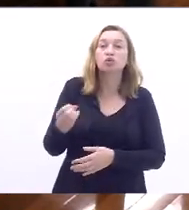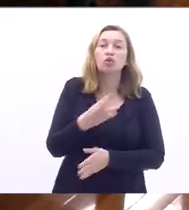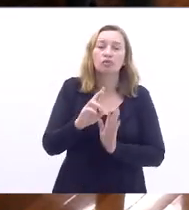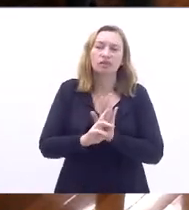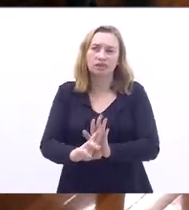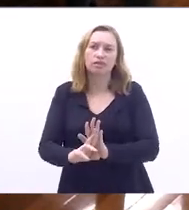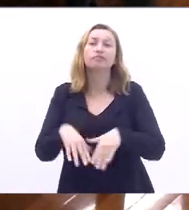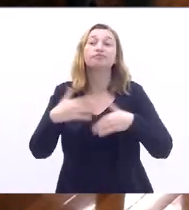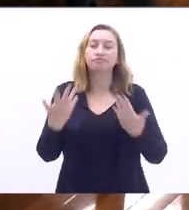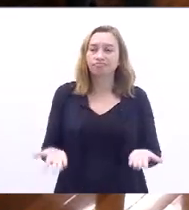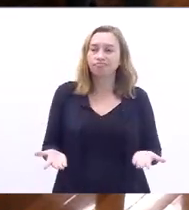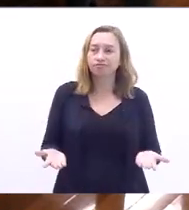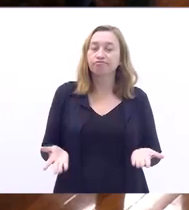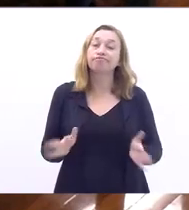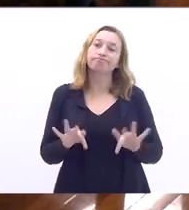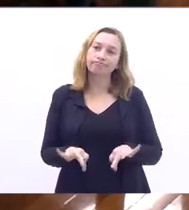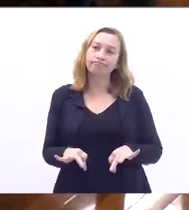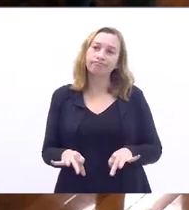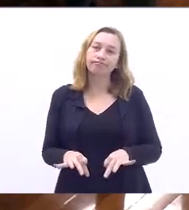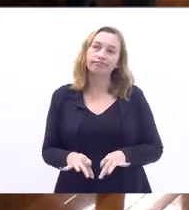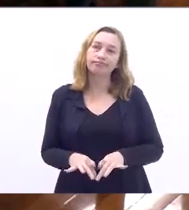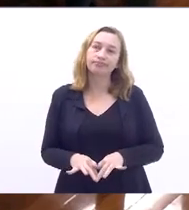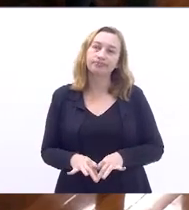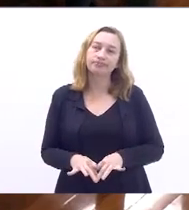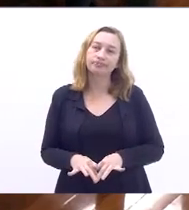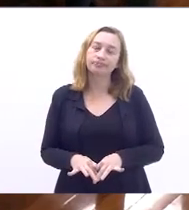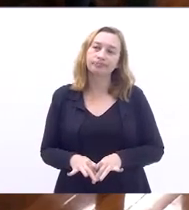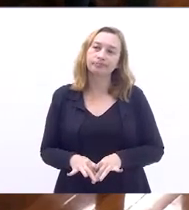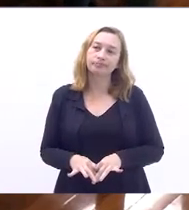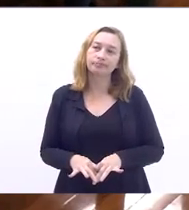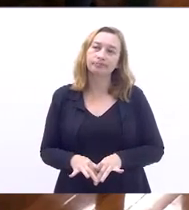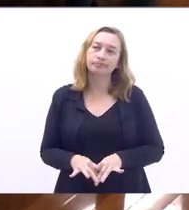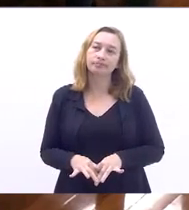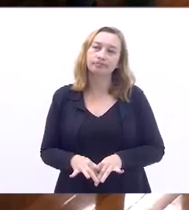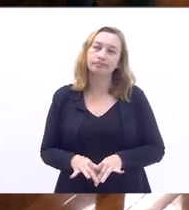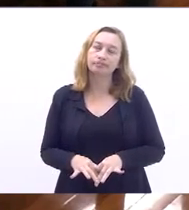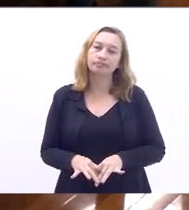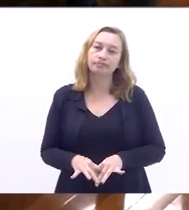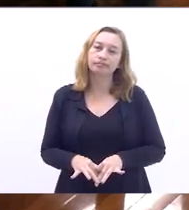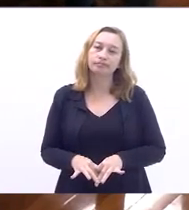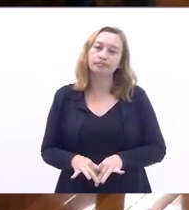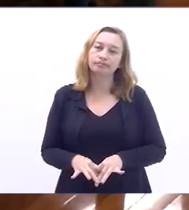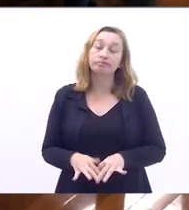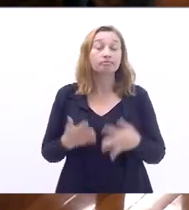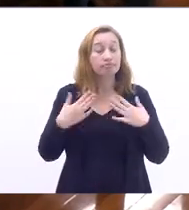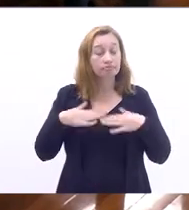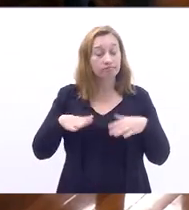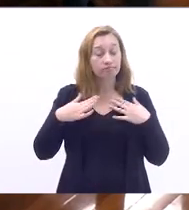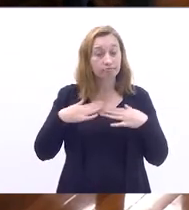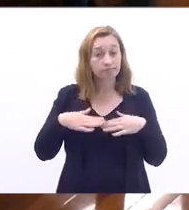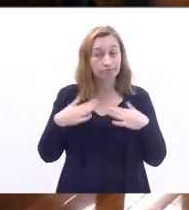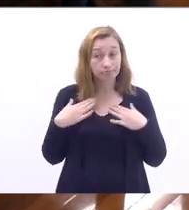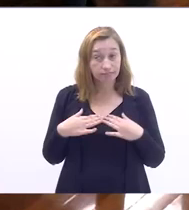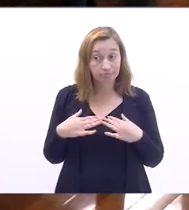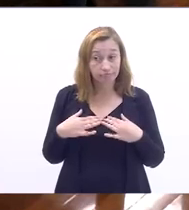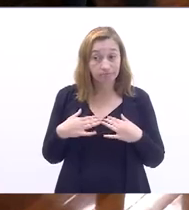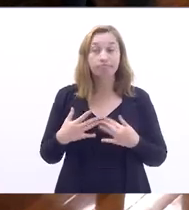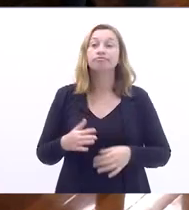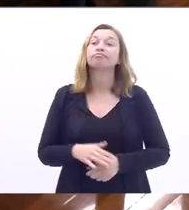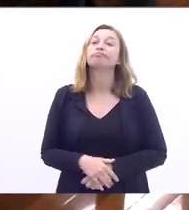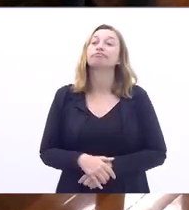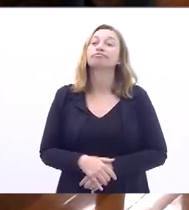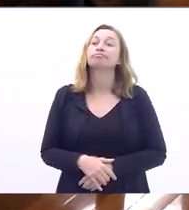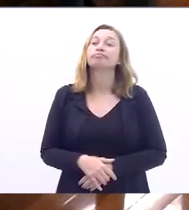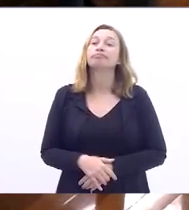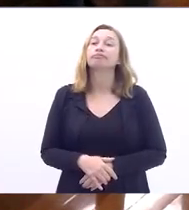então é enfim né É e é eu tô e muita tranquilidade de que a